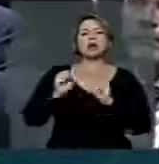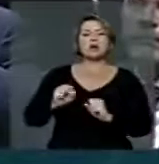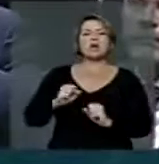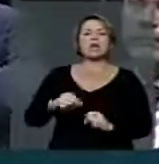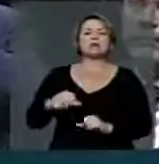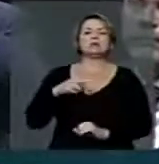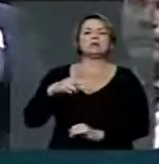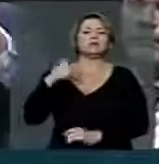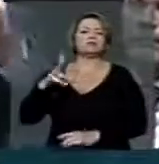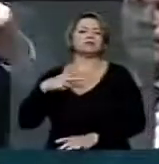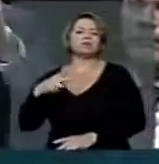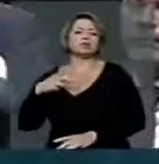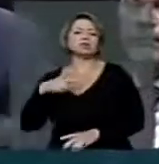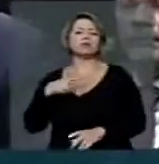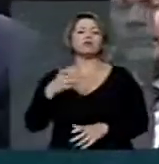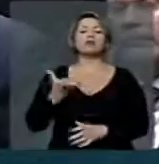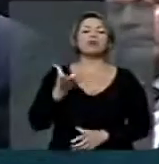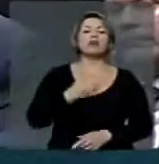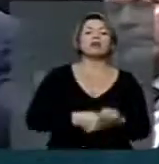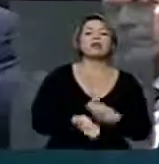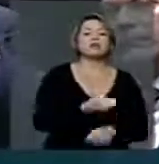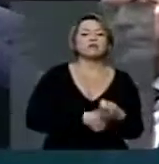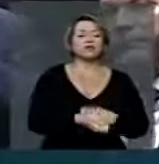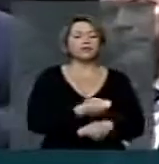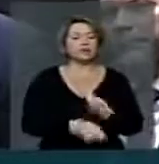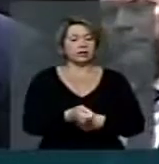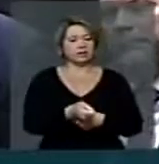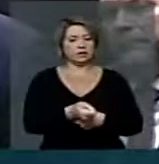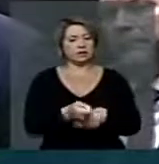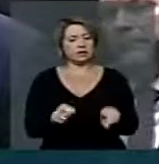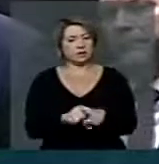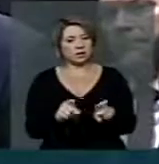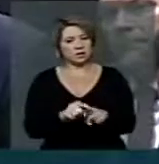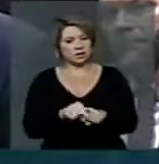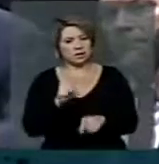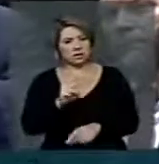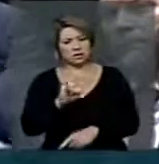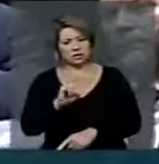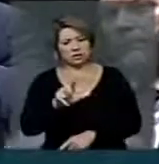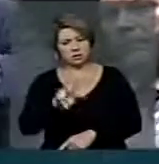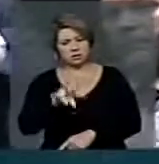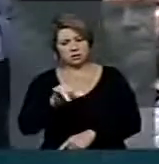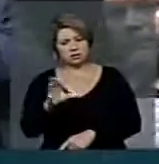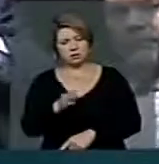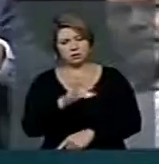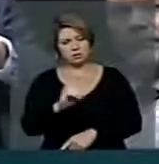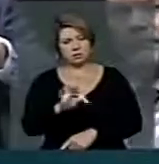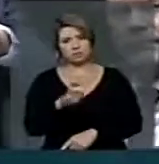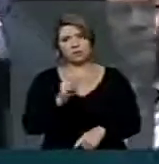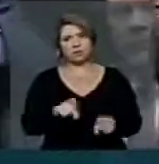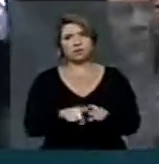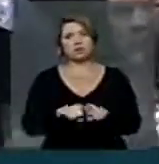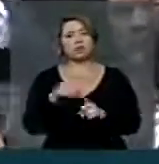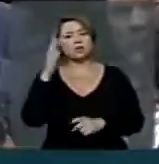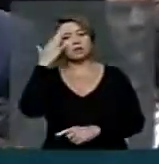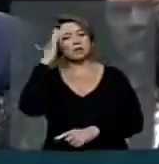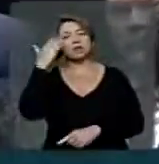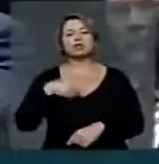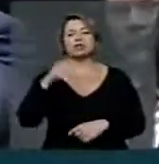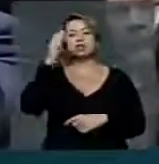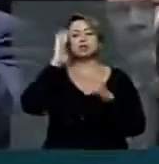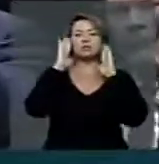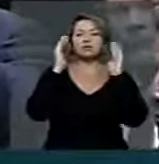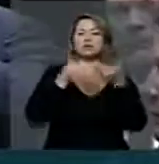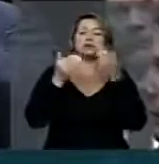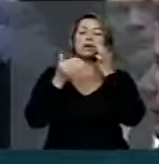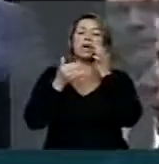que eu quero discutir aqui é financiamento, que o deputado Silvio Costa não entende. O que eu quero discutir, talvez, ele tem uma visão muito grande